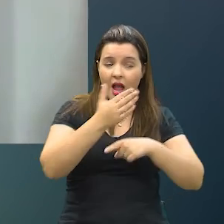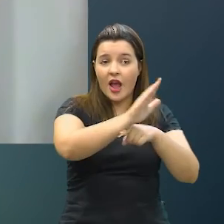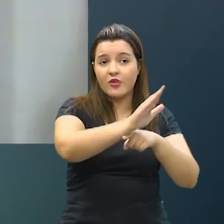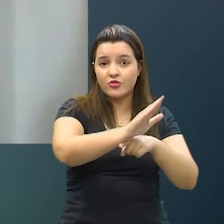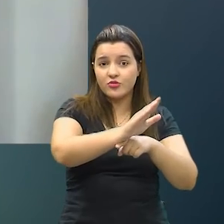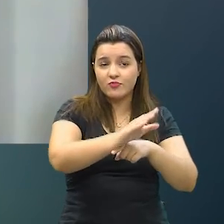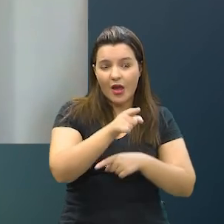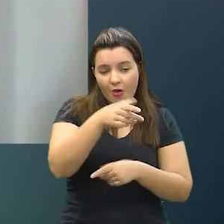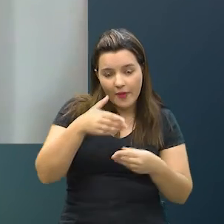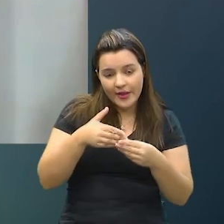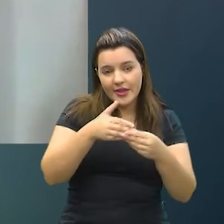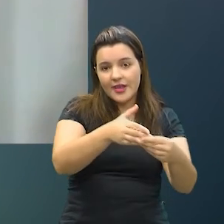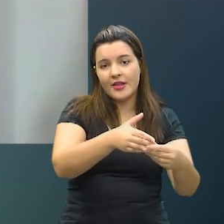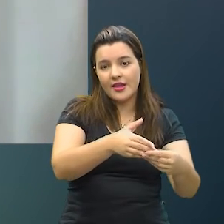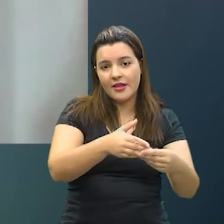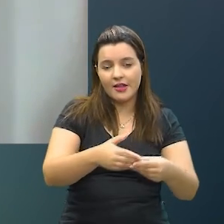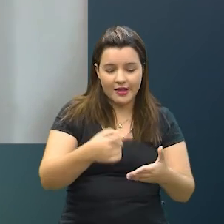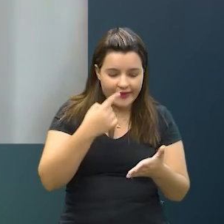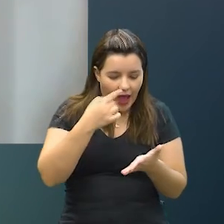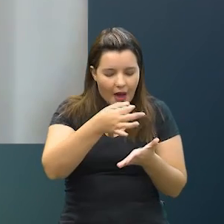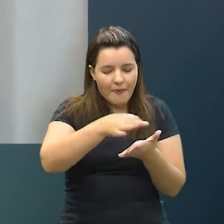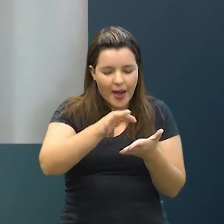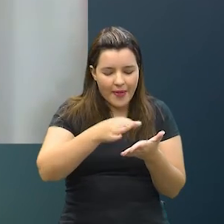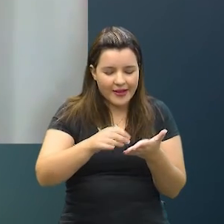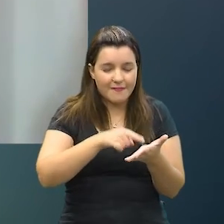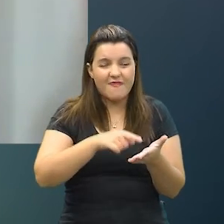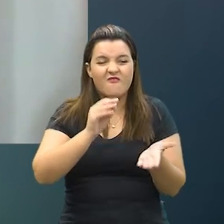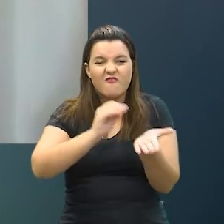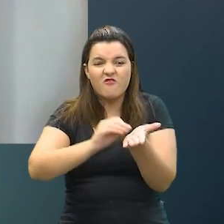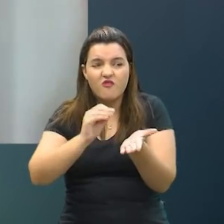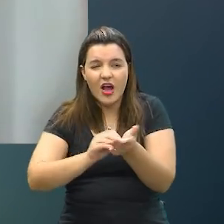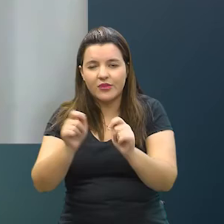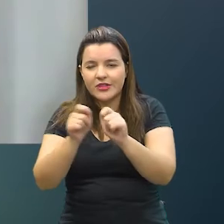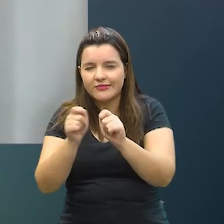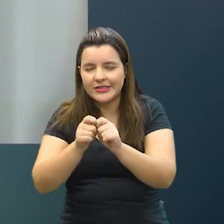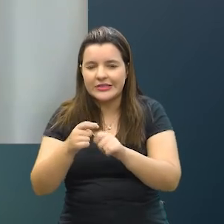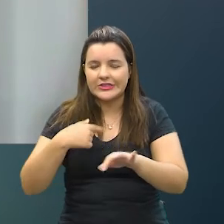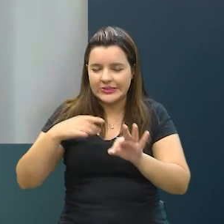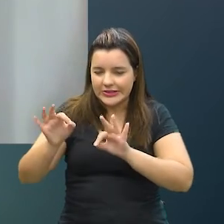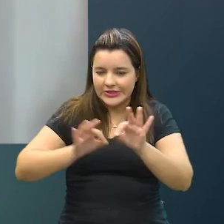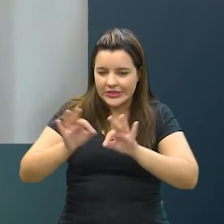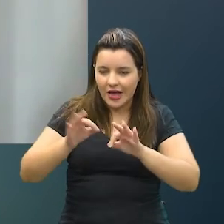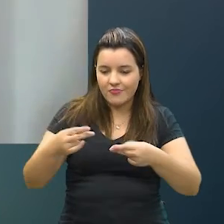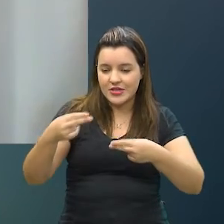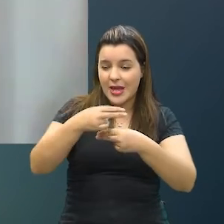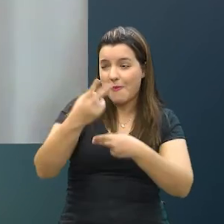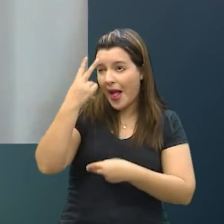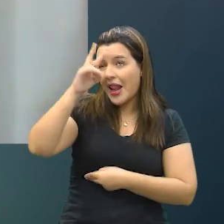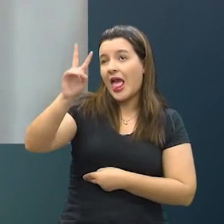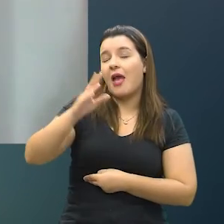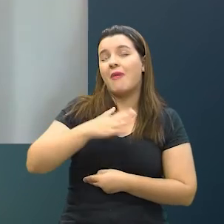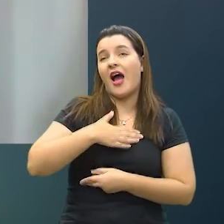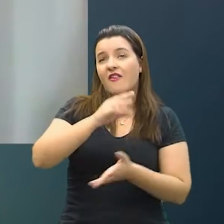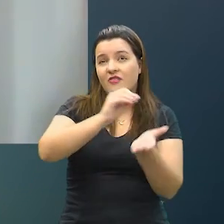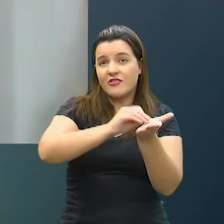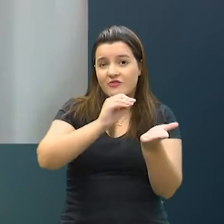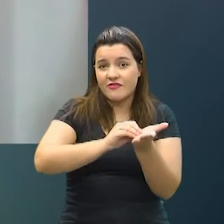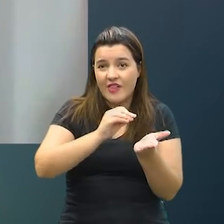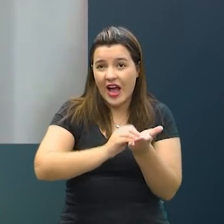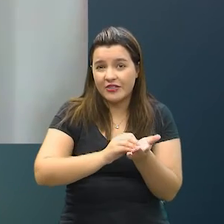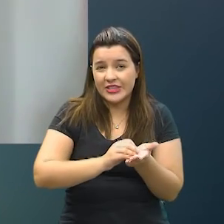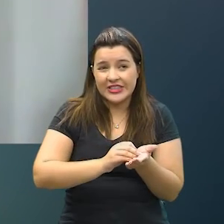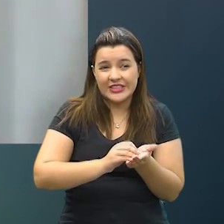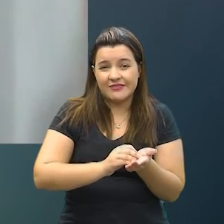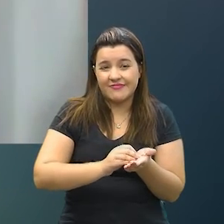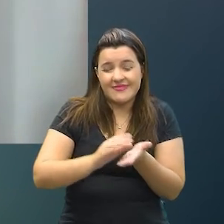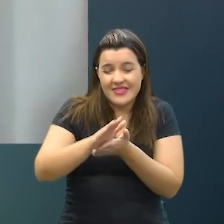empreendedor, por exemplo, ele pode fazer um checklist, o que eu preciso aqui me preparar, né, para mim não deixar nenhum ponto descoberto.